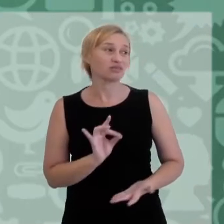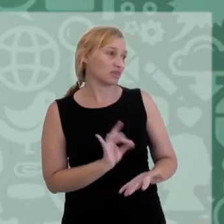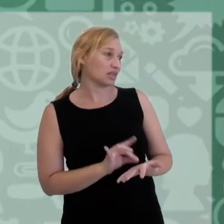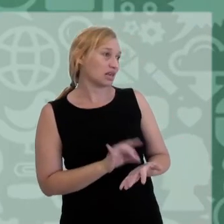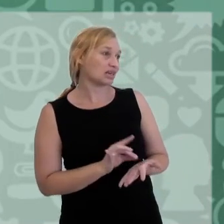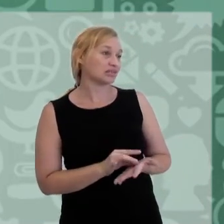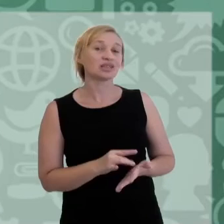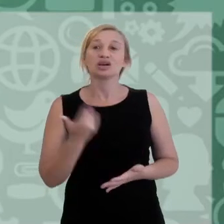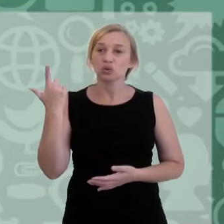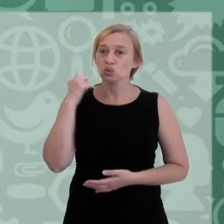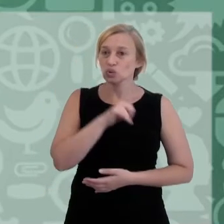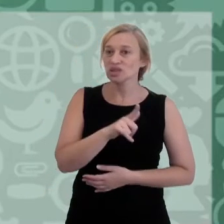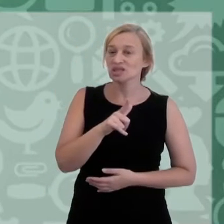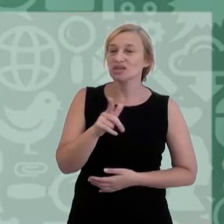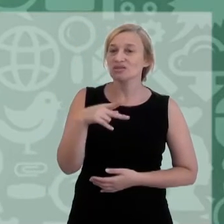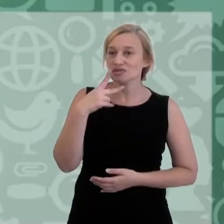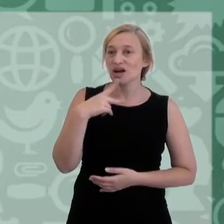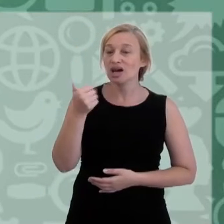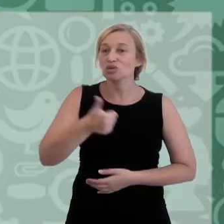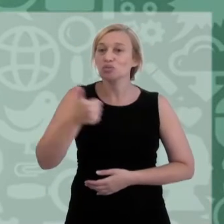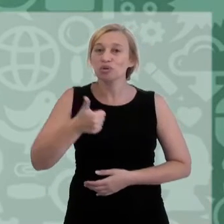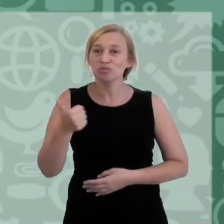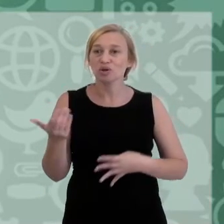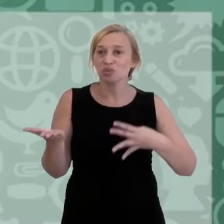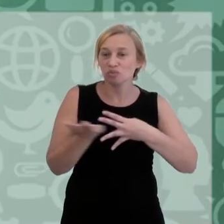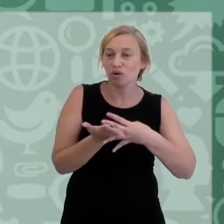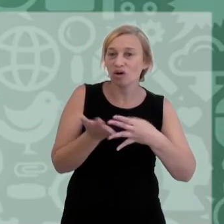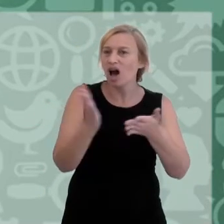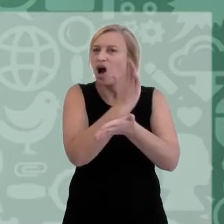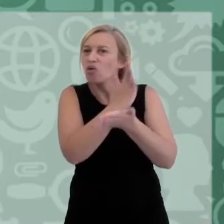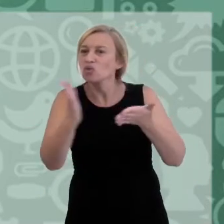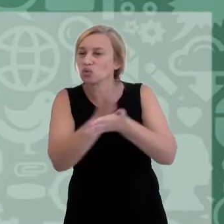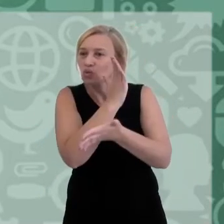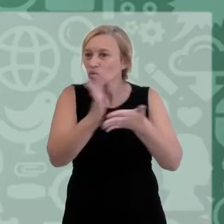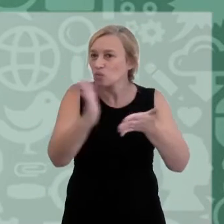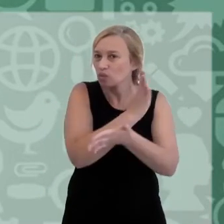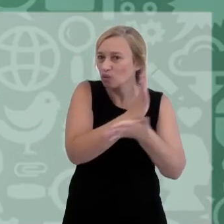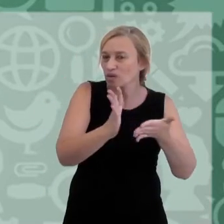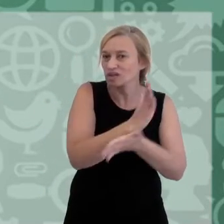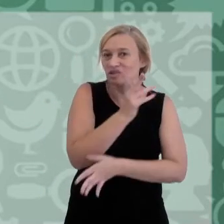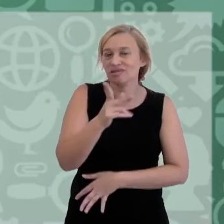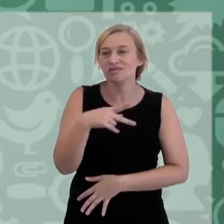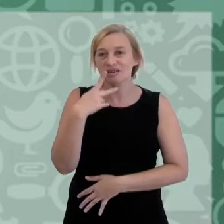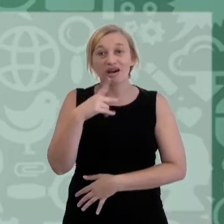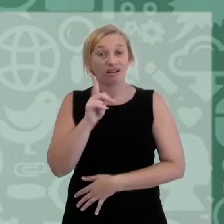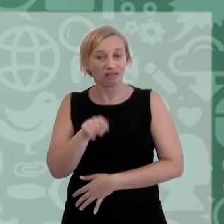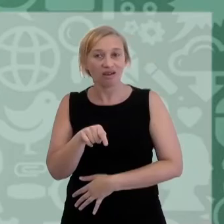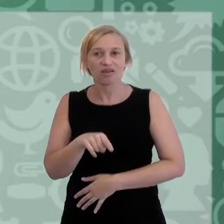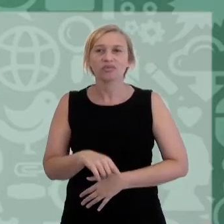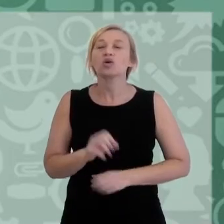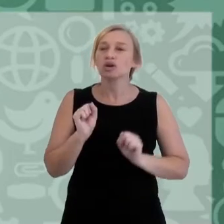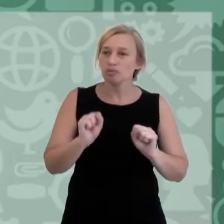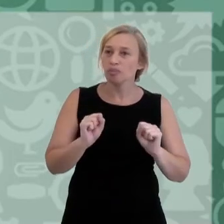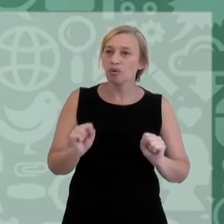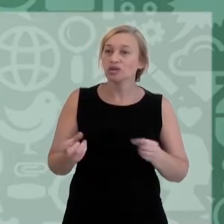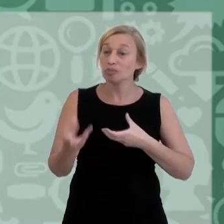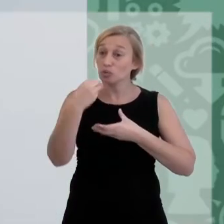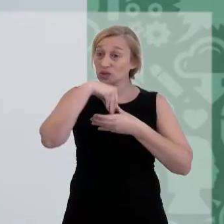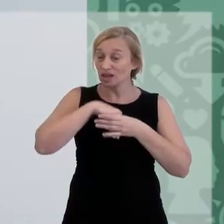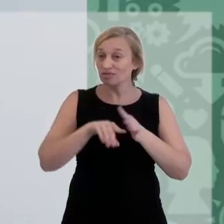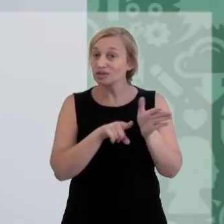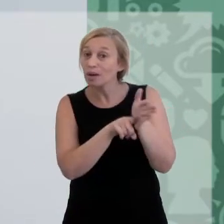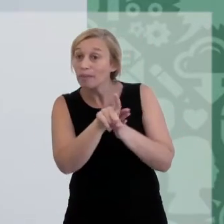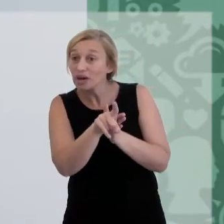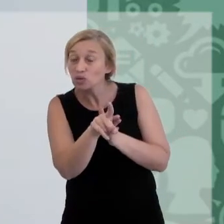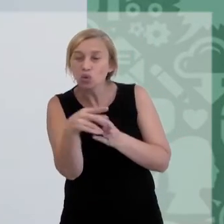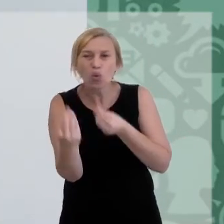verdade. A gente já conseguiu pontuar aí nesse primeiro bloco algumas justificativas, vamos dizer assim, do que pode estar por